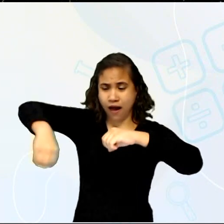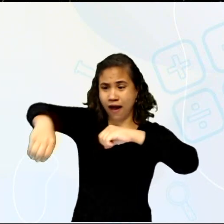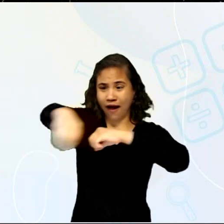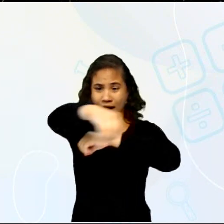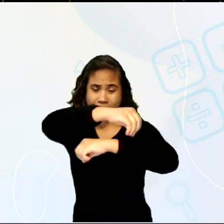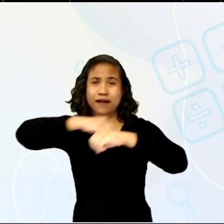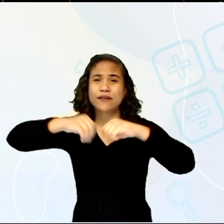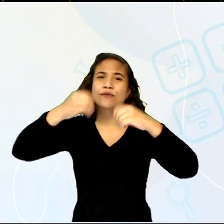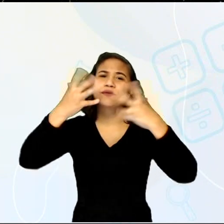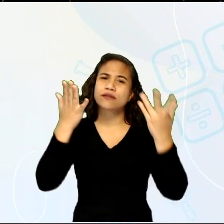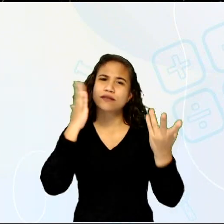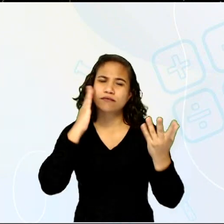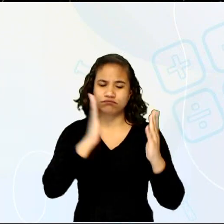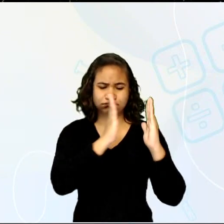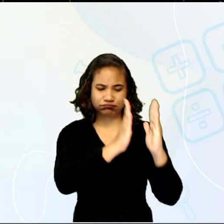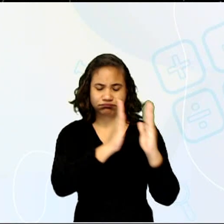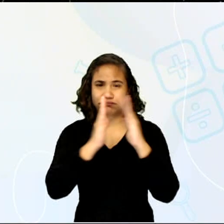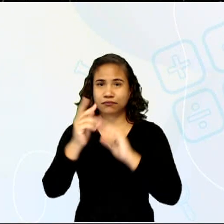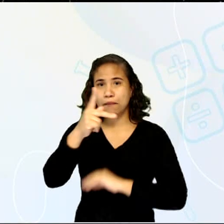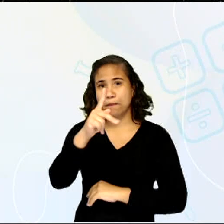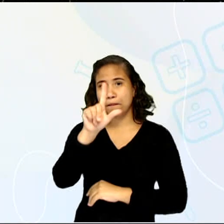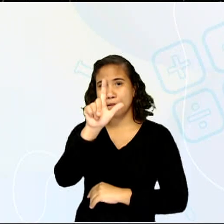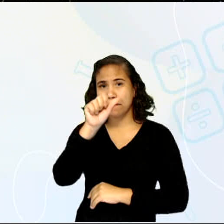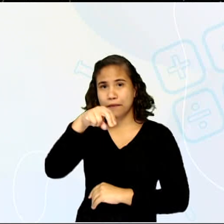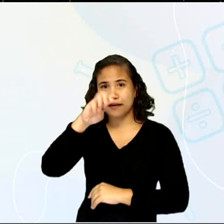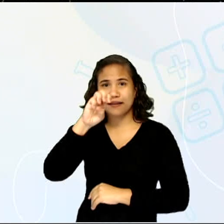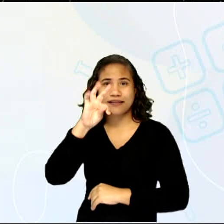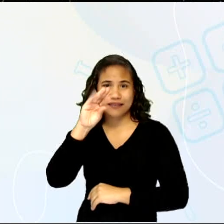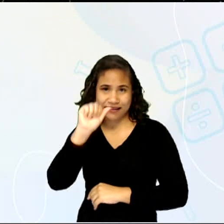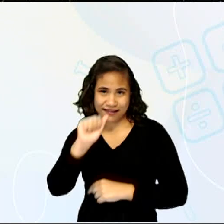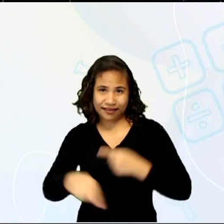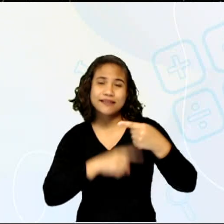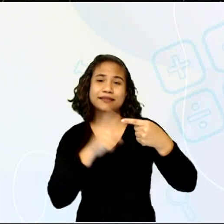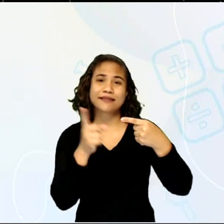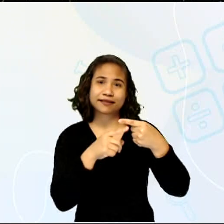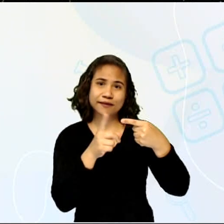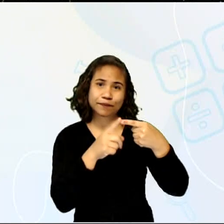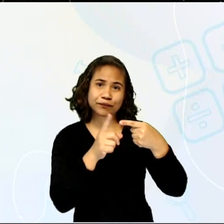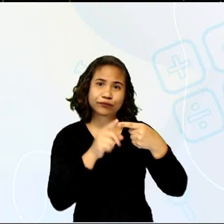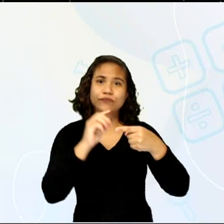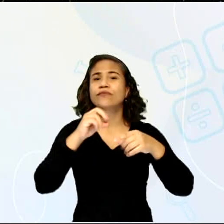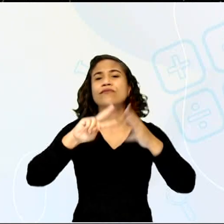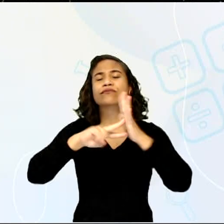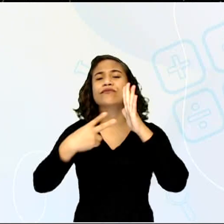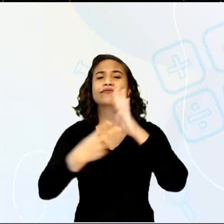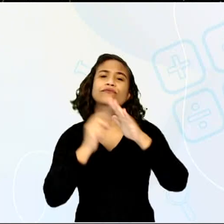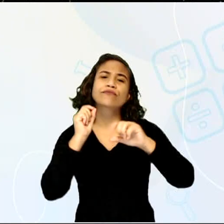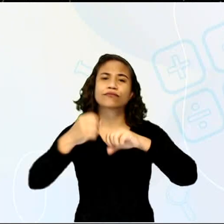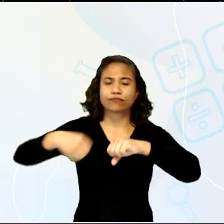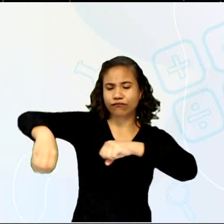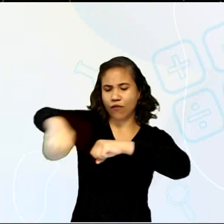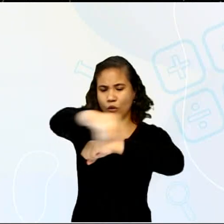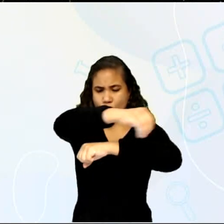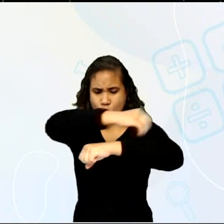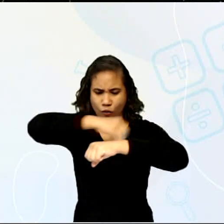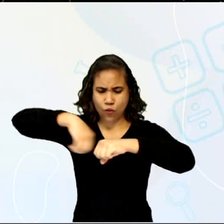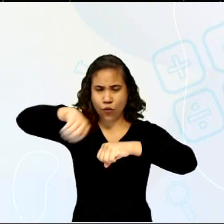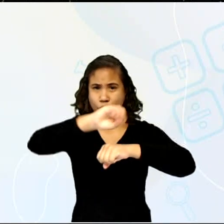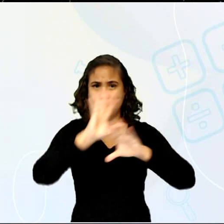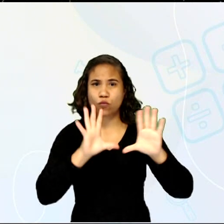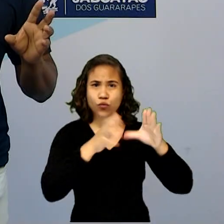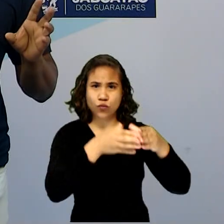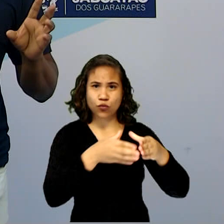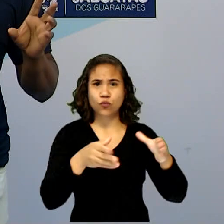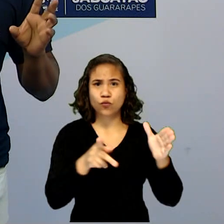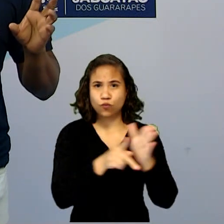definir aqui planeta e satélite. Olha só, os planetas são astros iluminados, deixa eu botar aqui